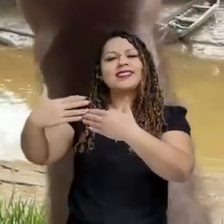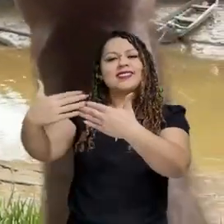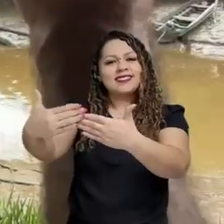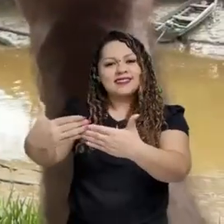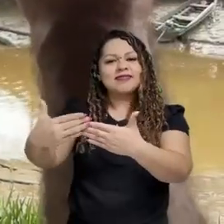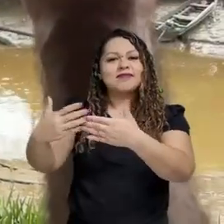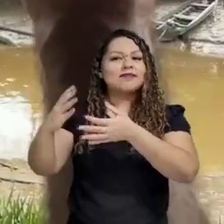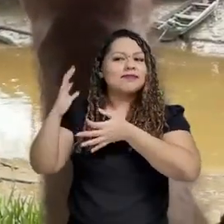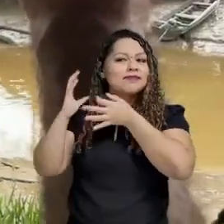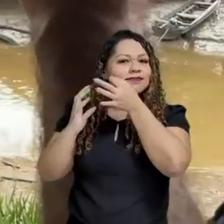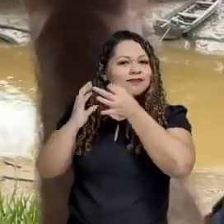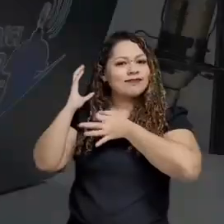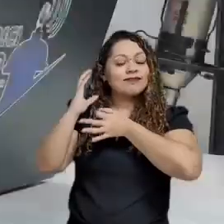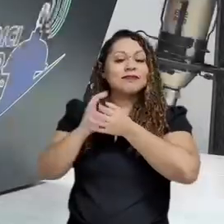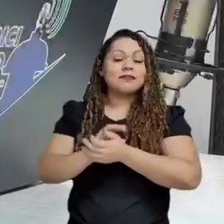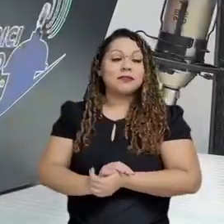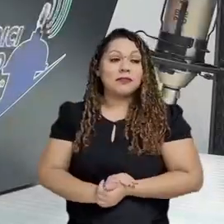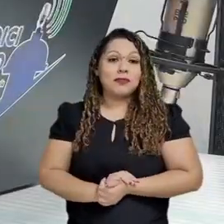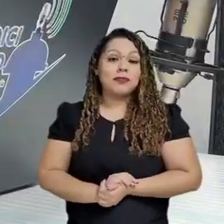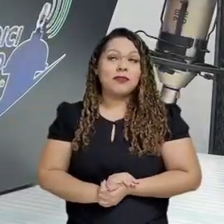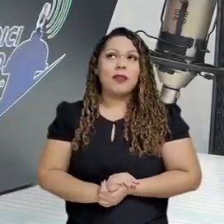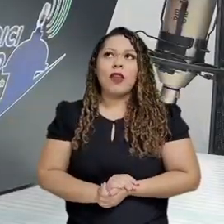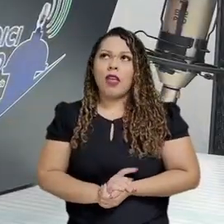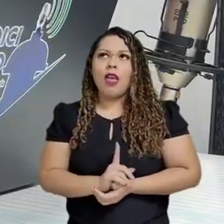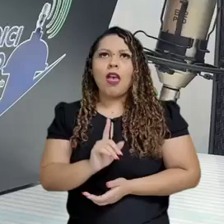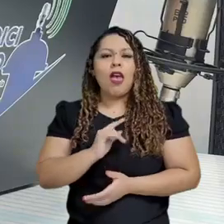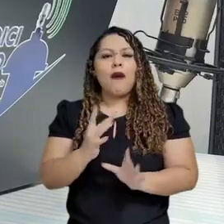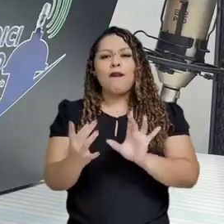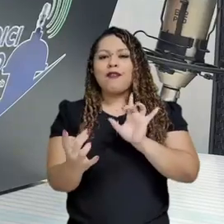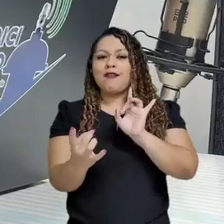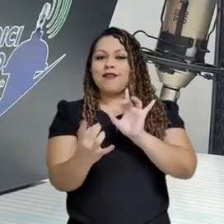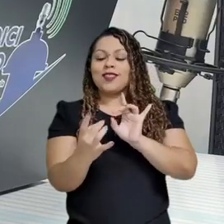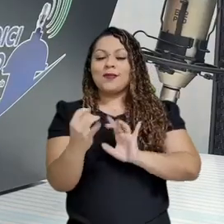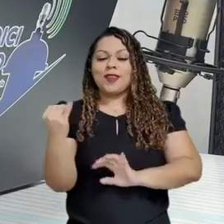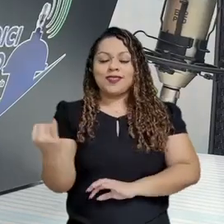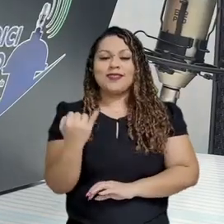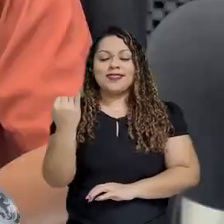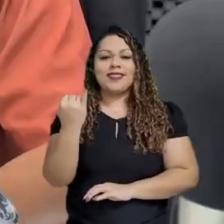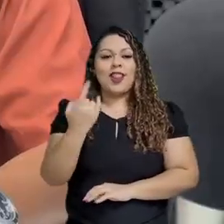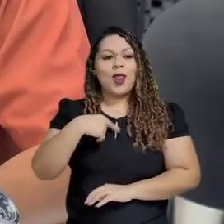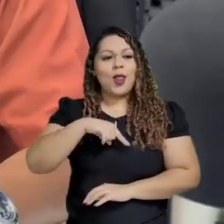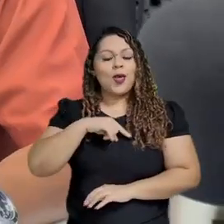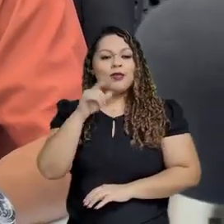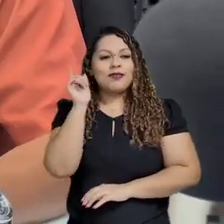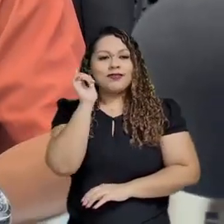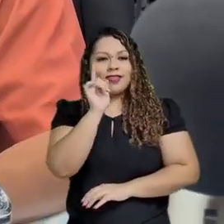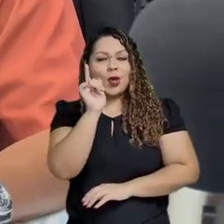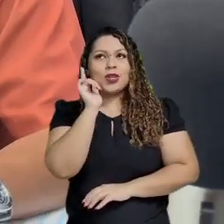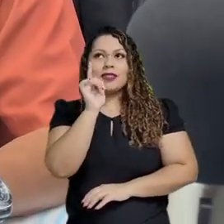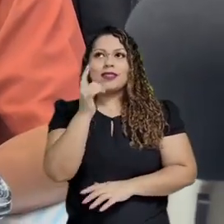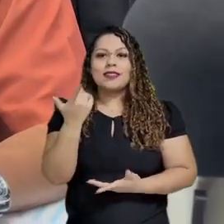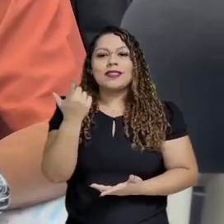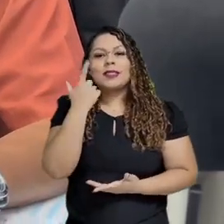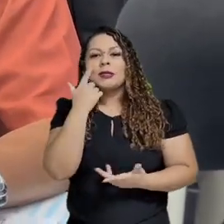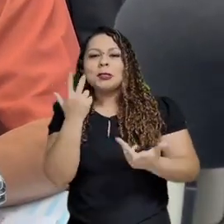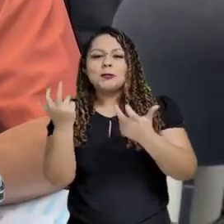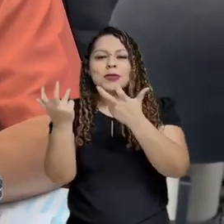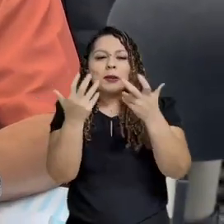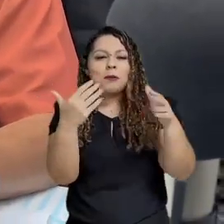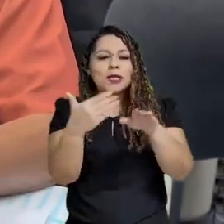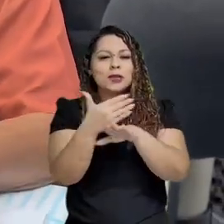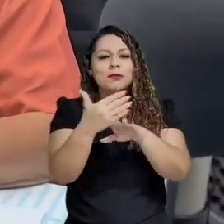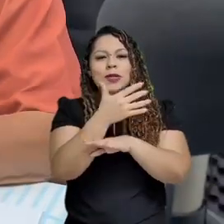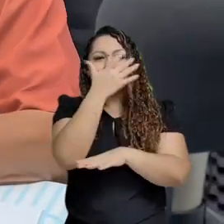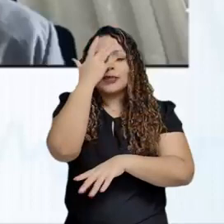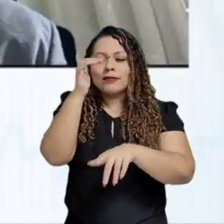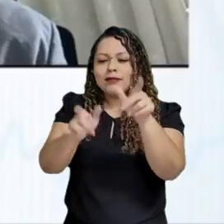nossa web audiência. Eu digo que é mais assim um feedback também, né? A gente consegue controlar pela participação das